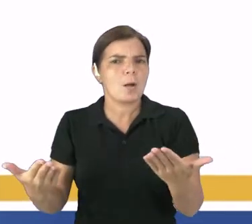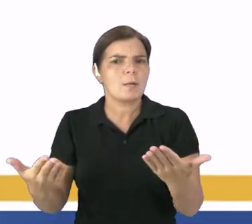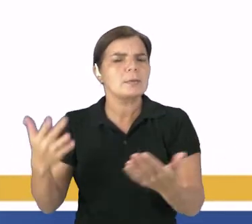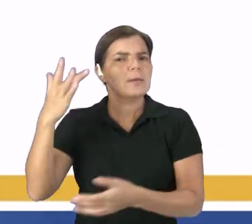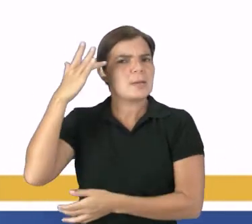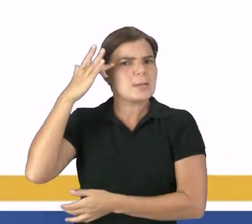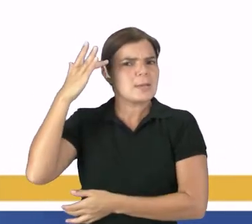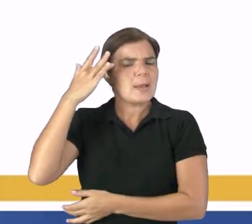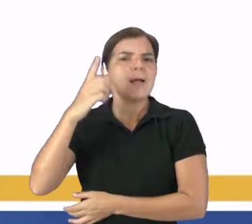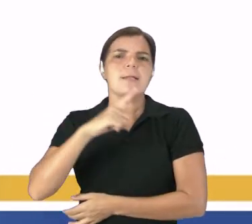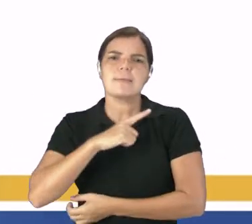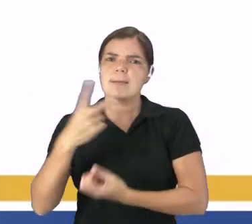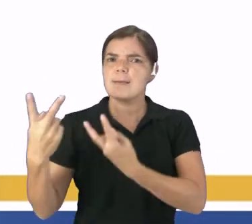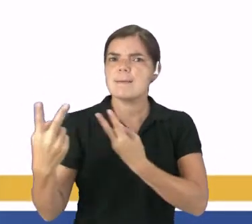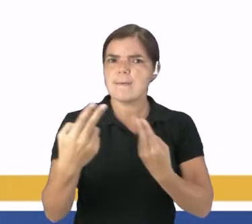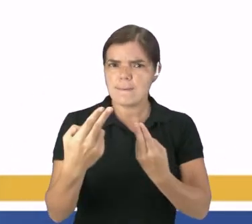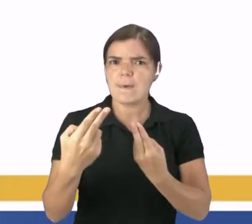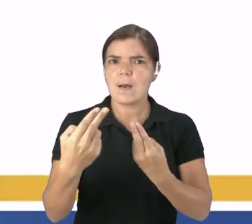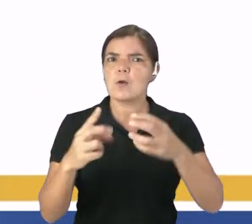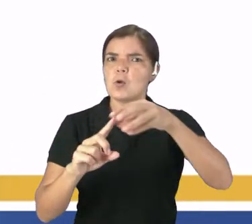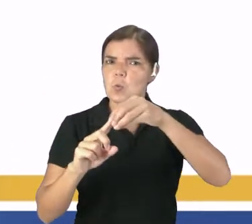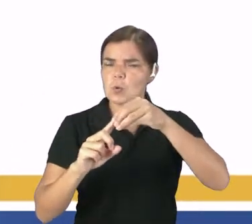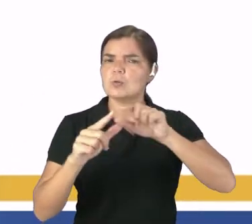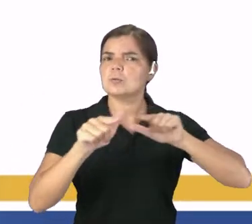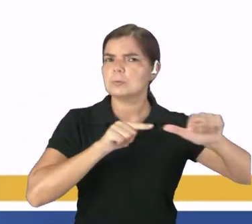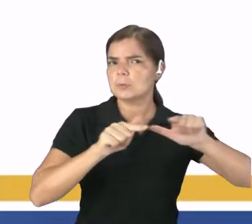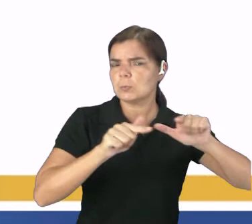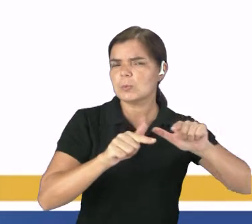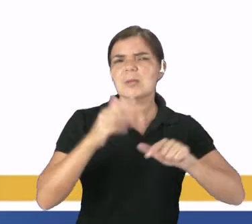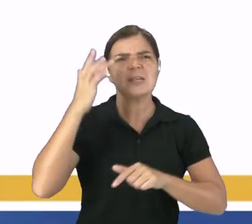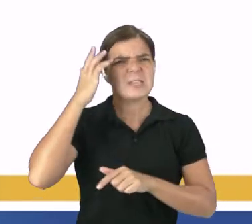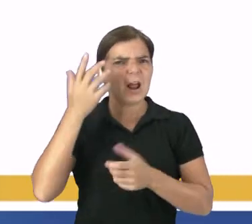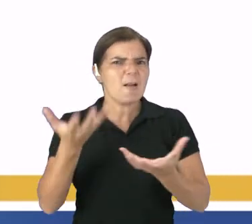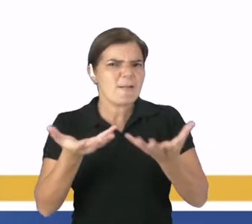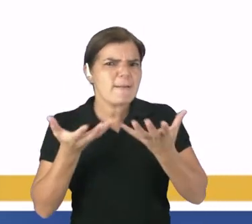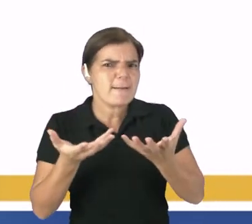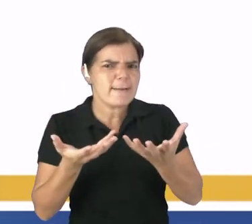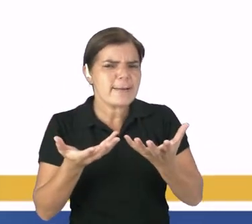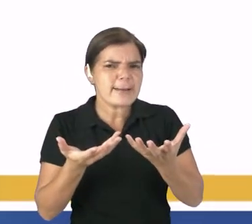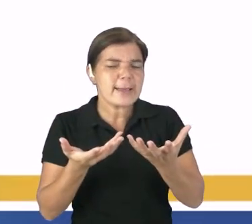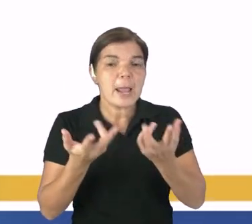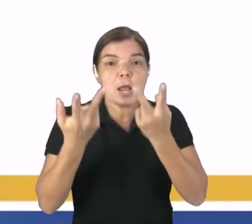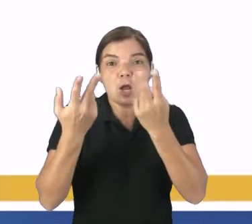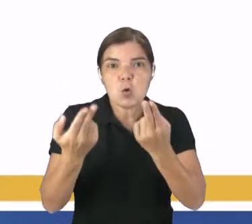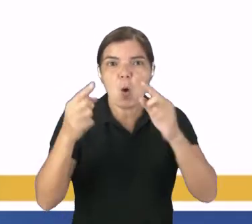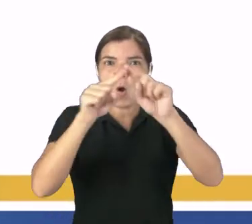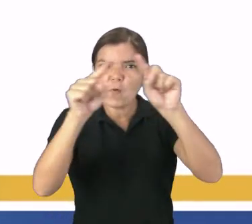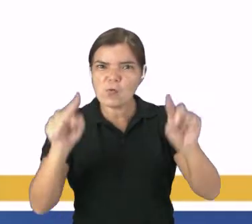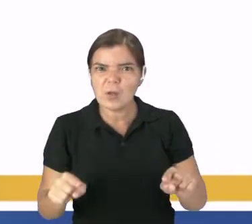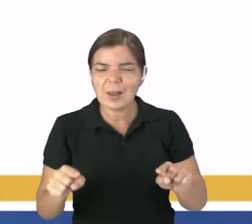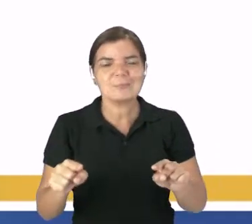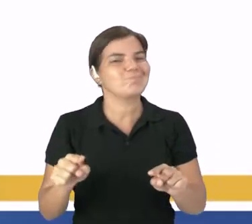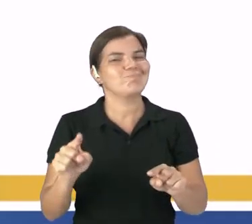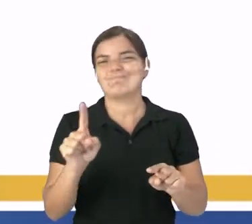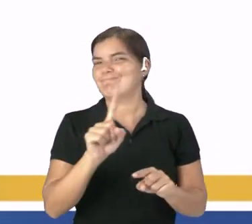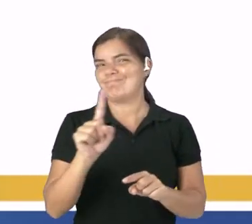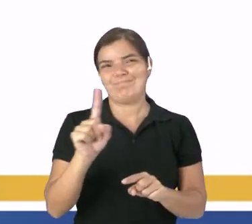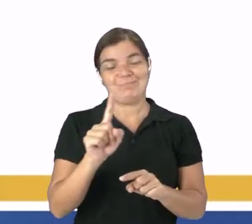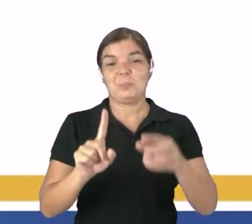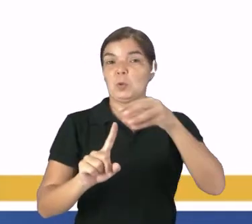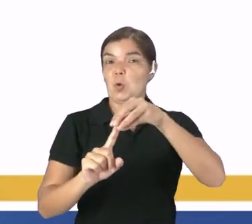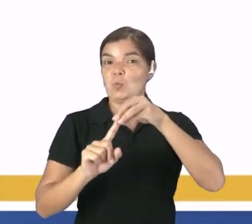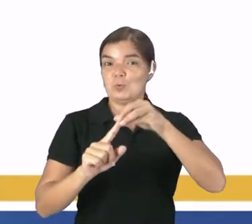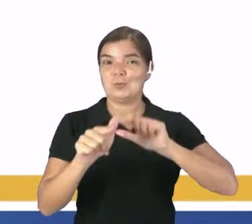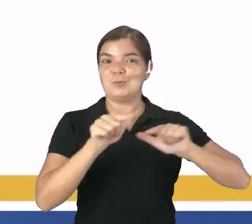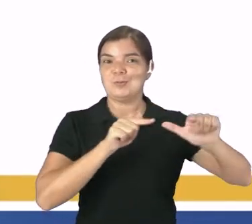que é o do patrão? Será que o patrão tem os mesmos objetivos que o trabalhador? Será que ele está interessado na mesma coisa que o funcionário dele? Não. O